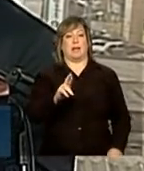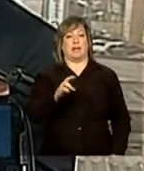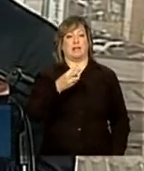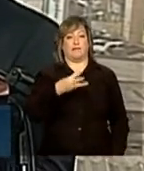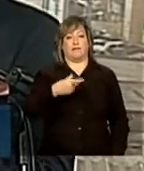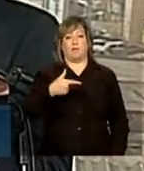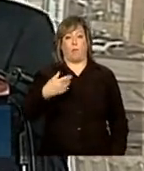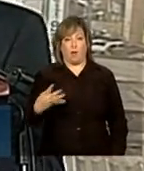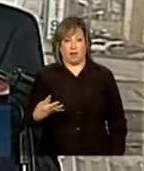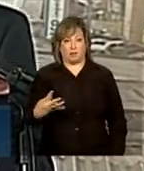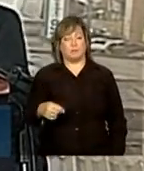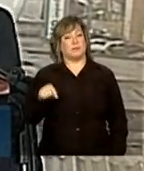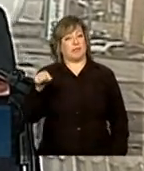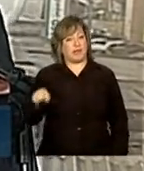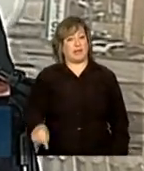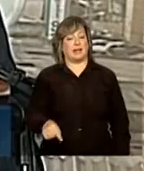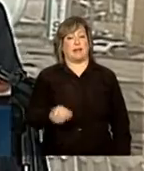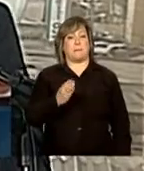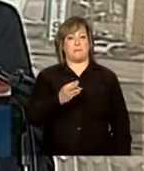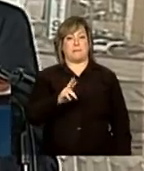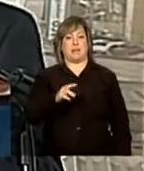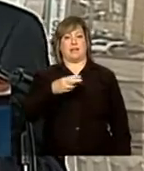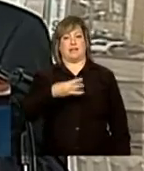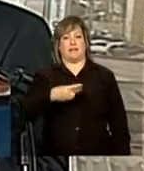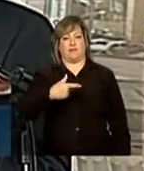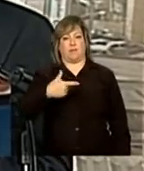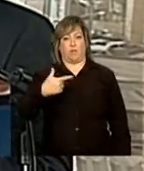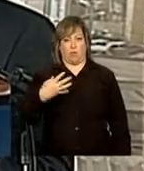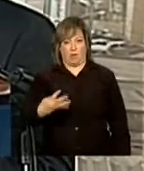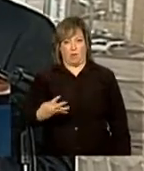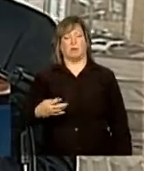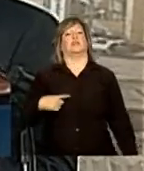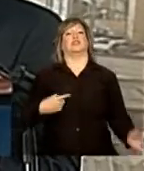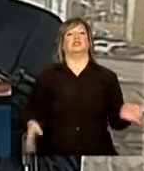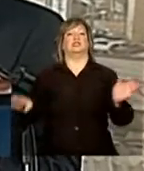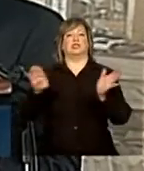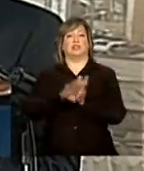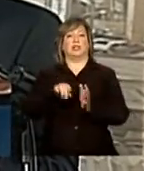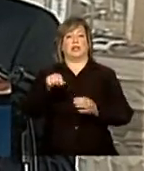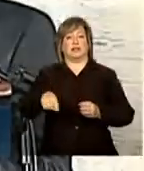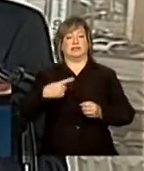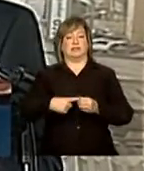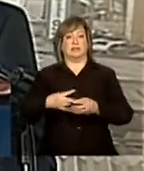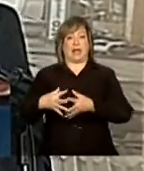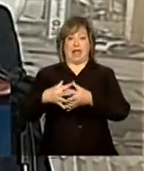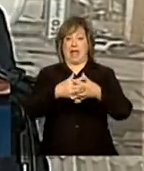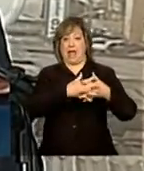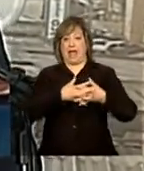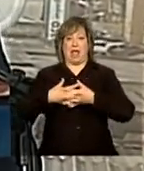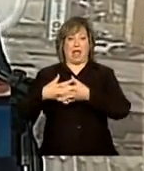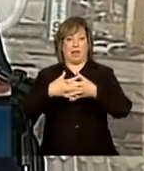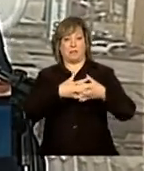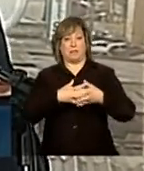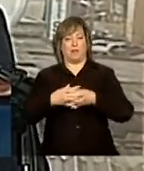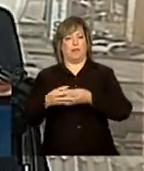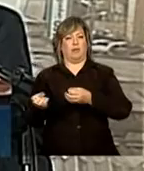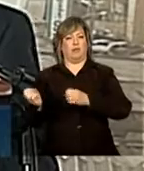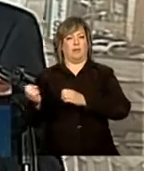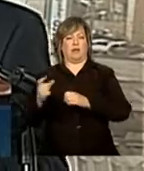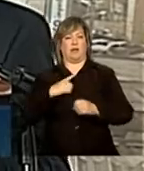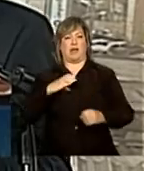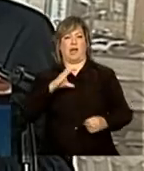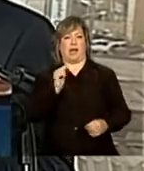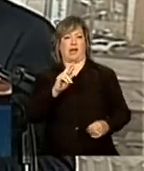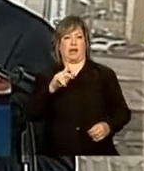BR-324. Através da BR-324 chegam na nossa cidade os caminhões transportando as